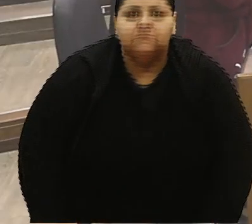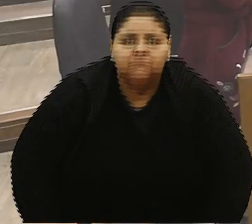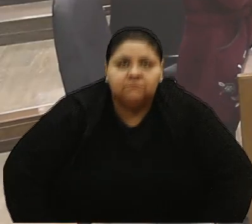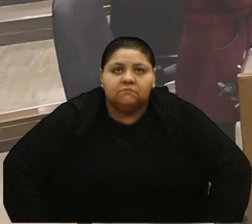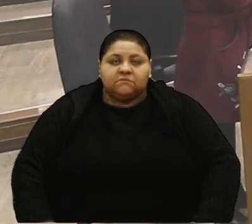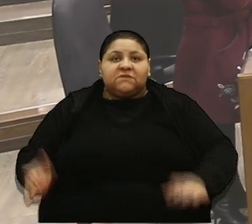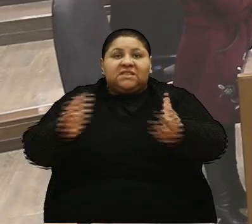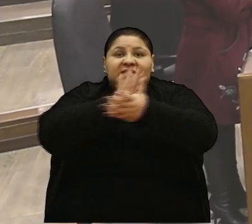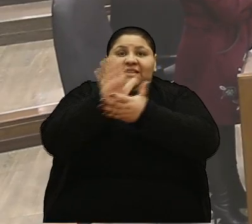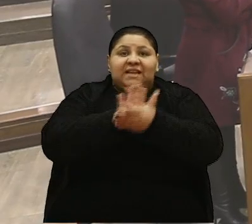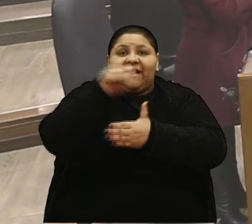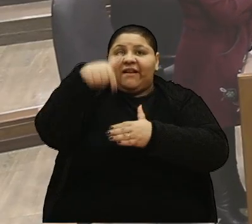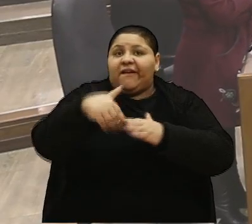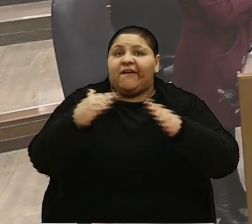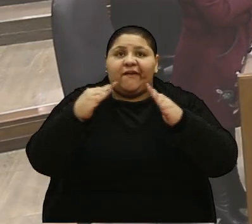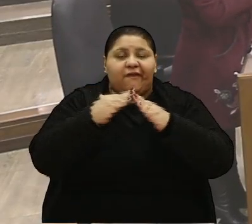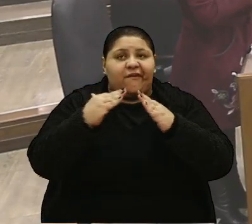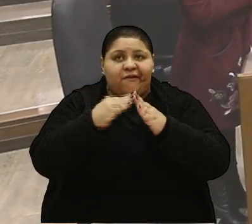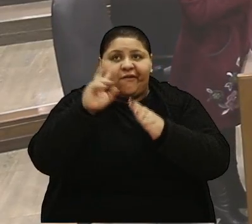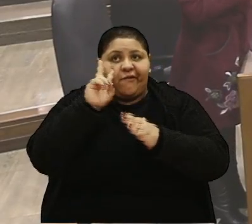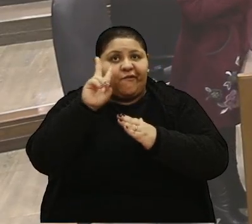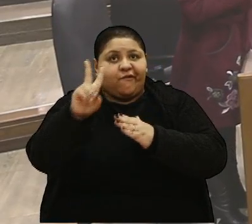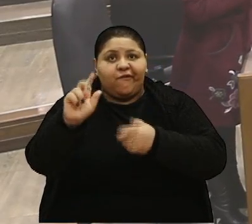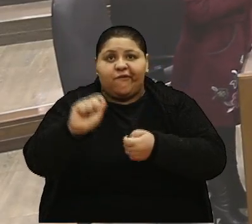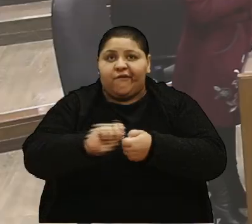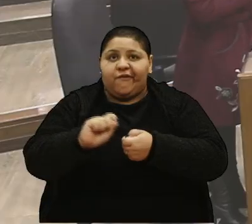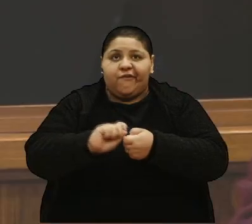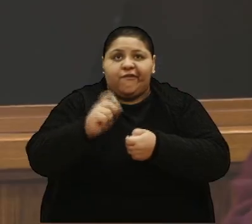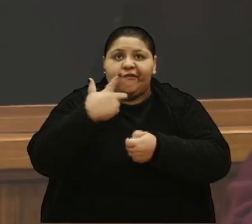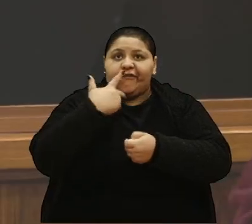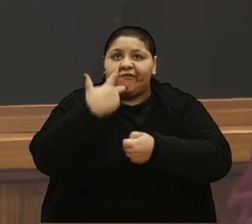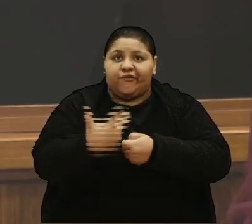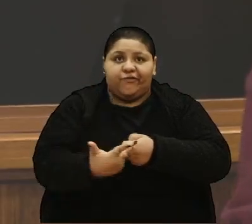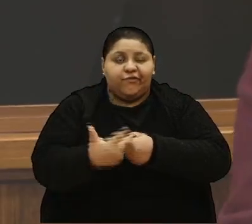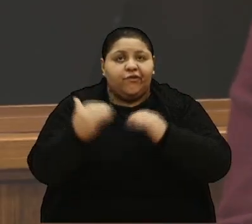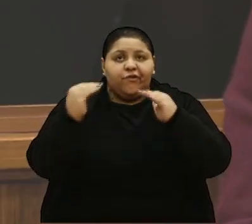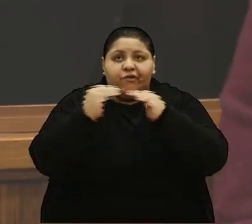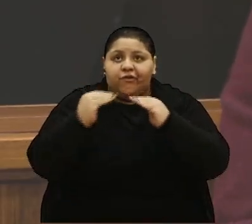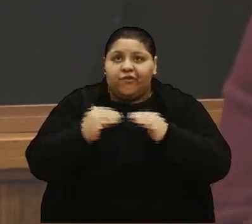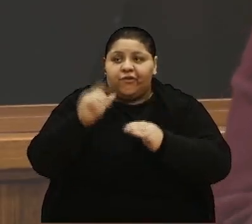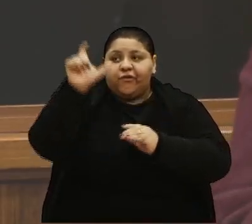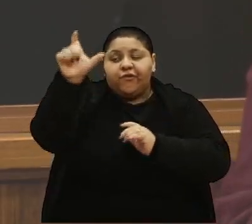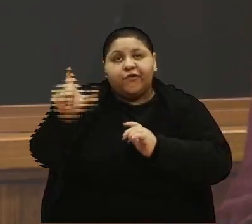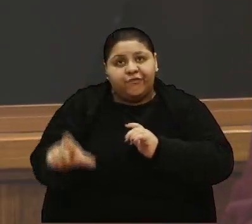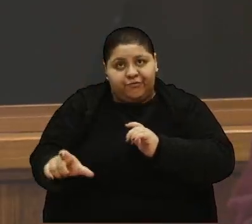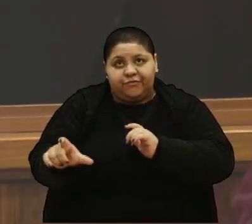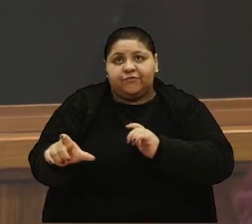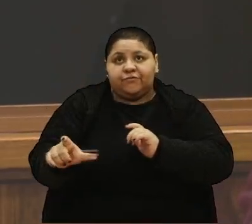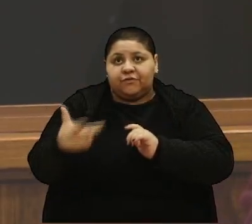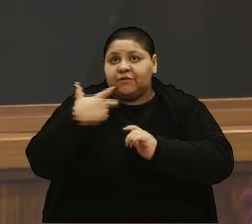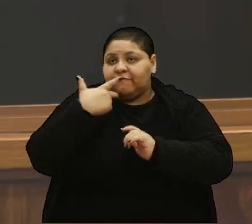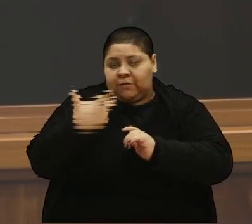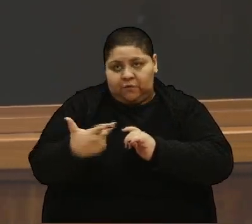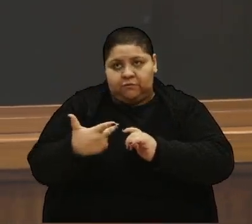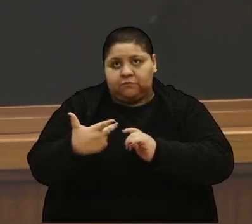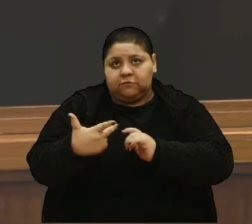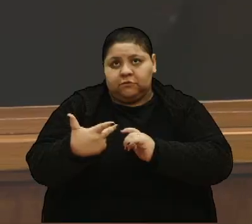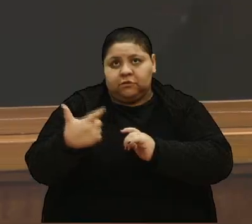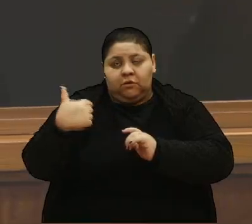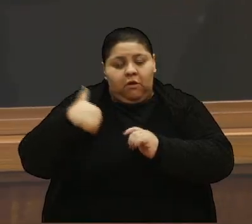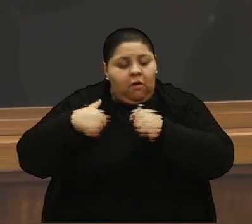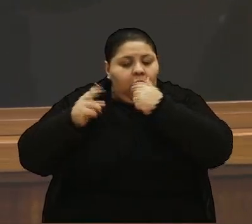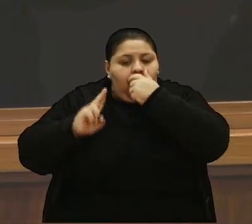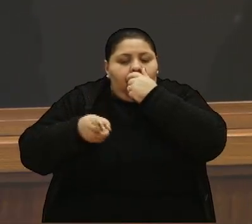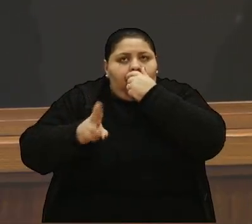Ninguém aqui dessa casa vai me ver fazendo falas de acordo com a pessoa que falou. Eu